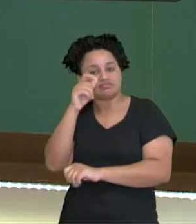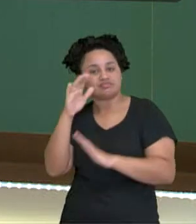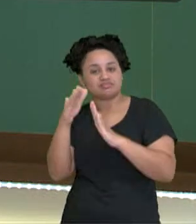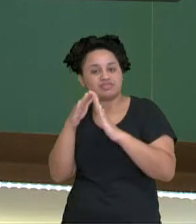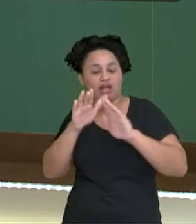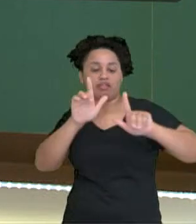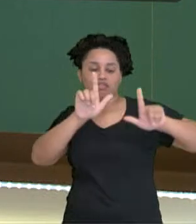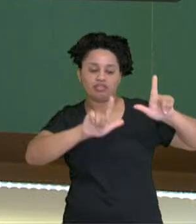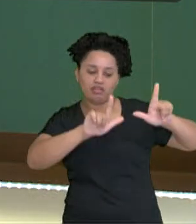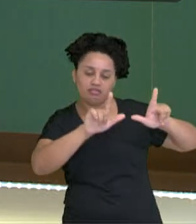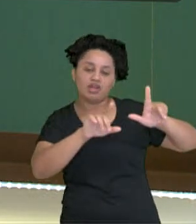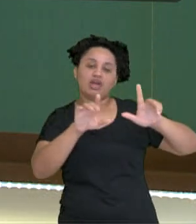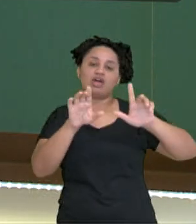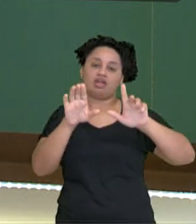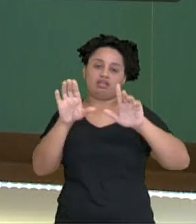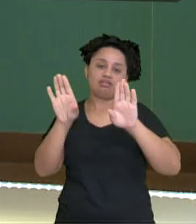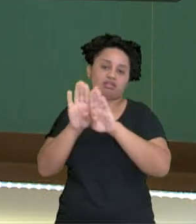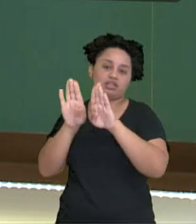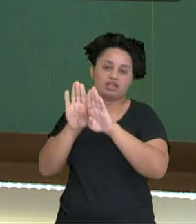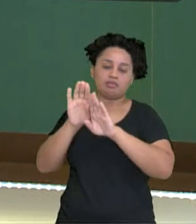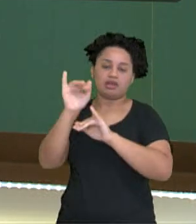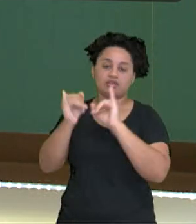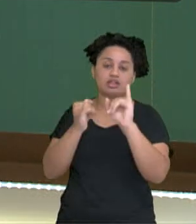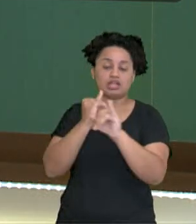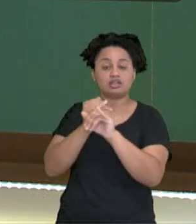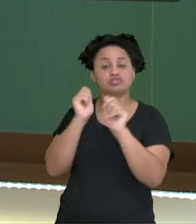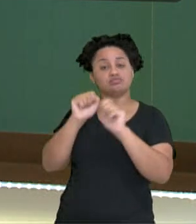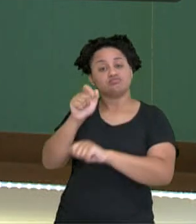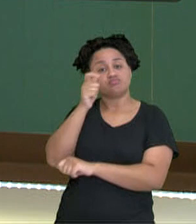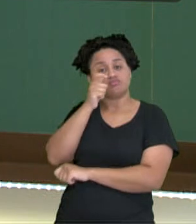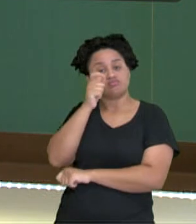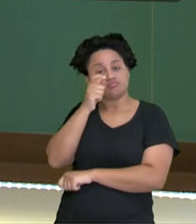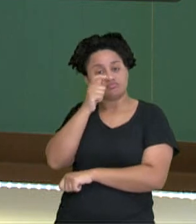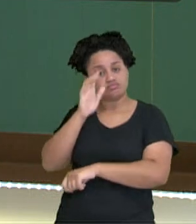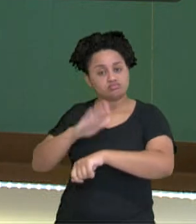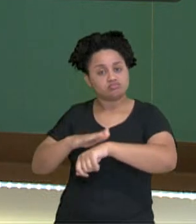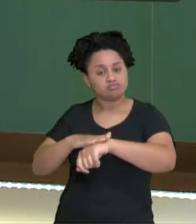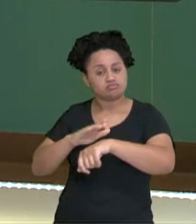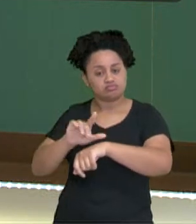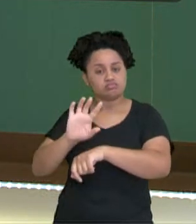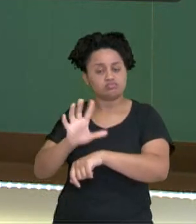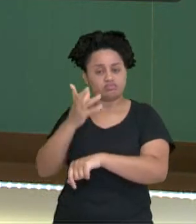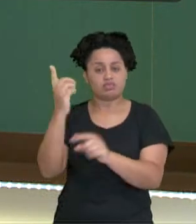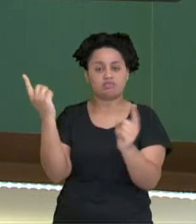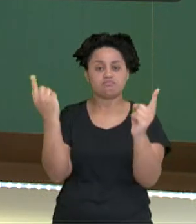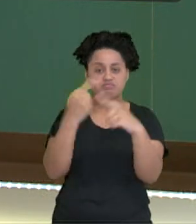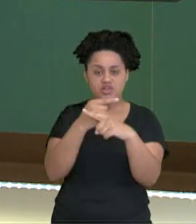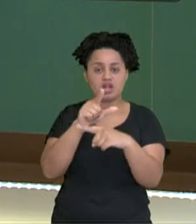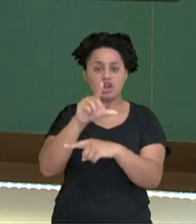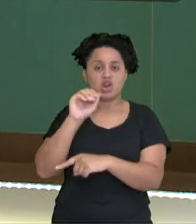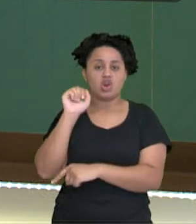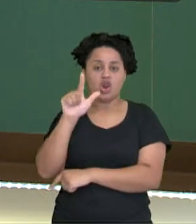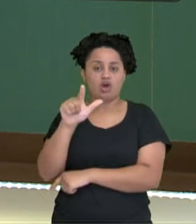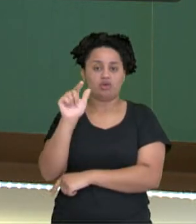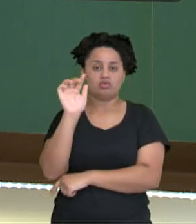TV também por assinatura, né, pôde-se acompanhar essa final do Campeonato Brasileiro de LOL